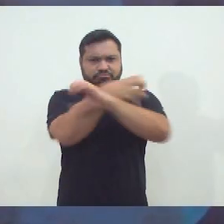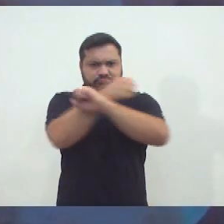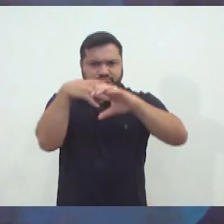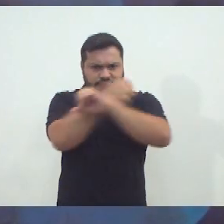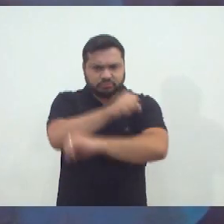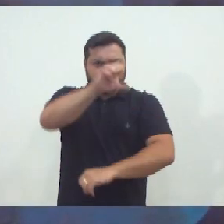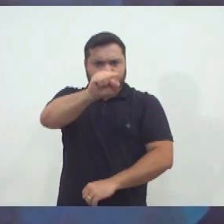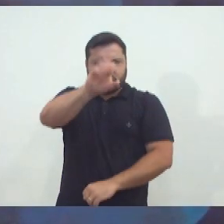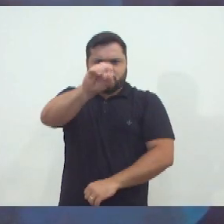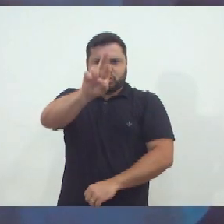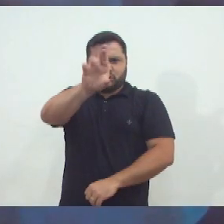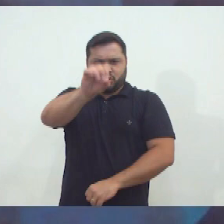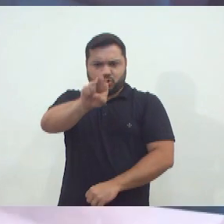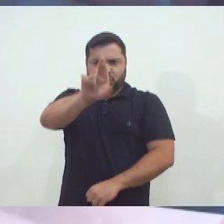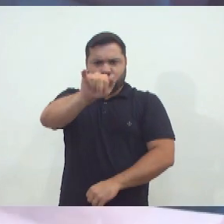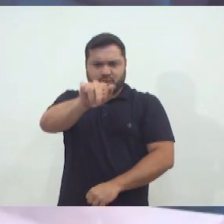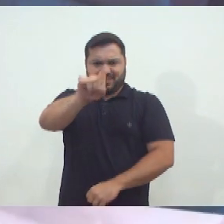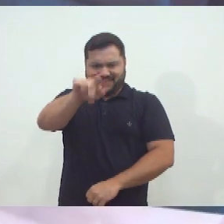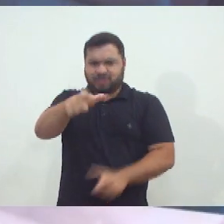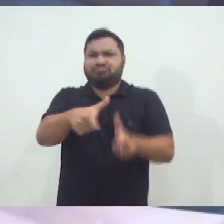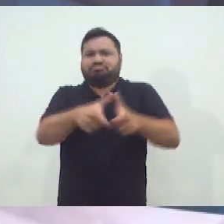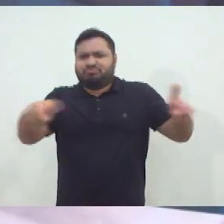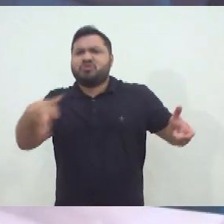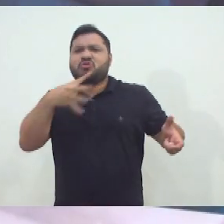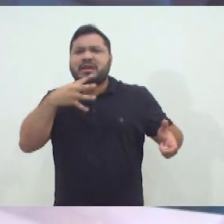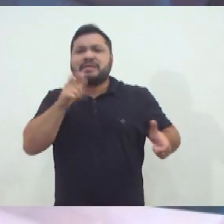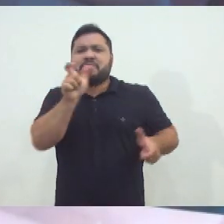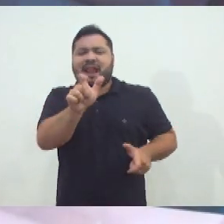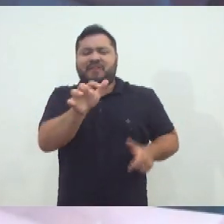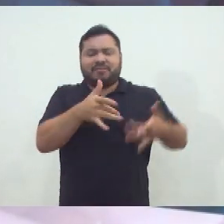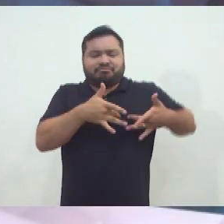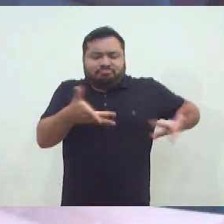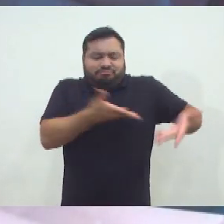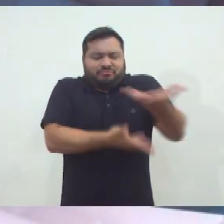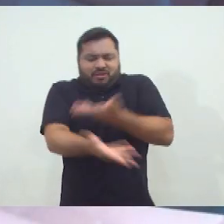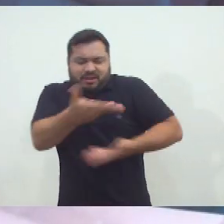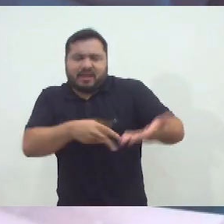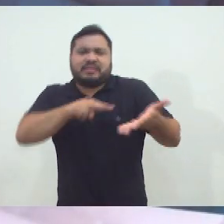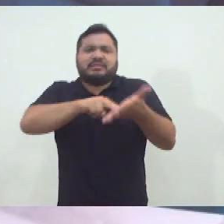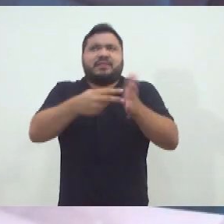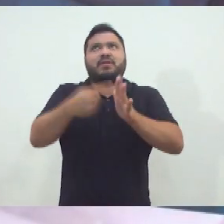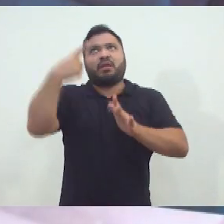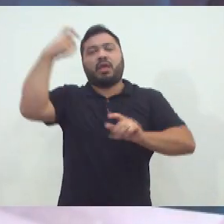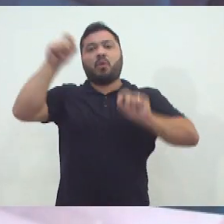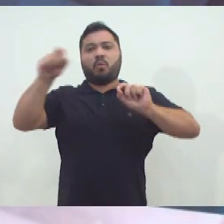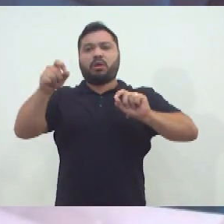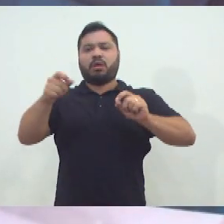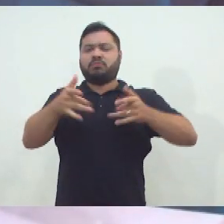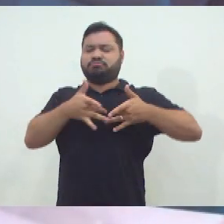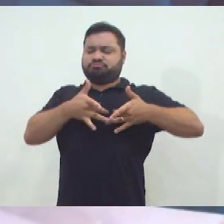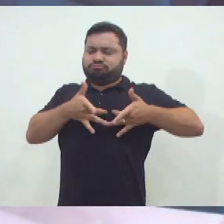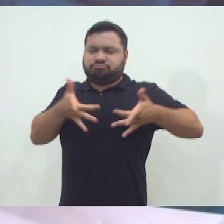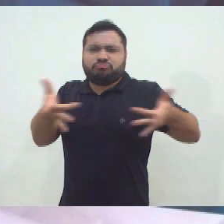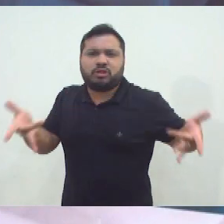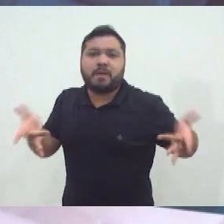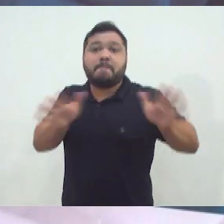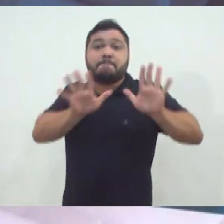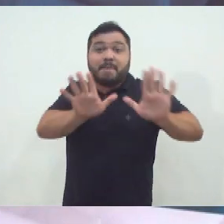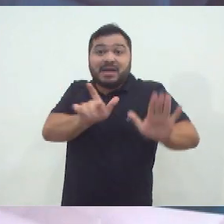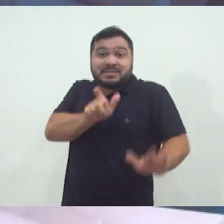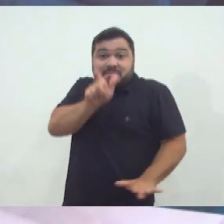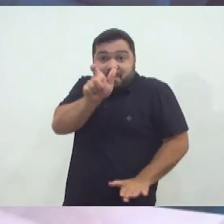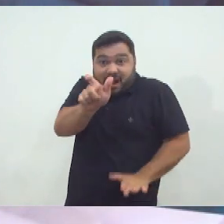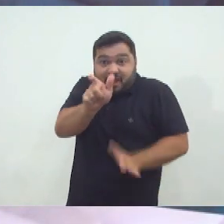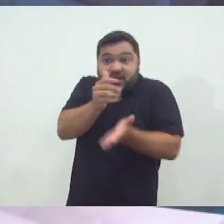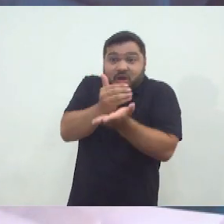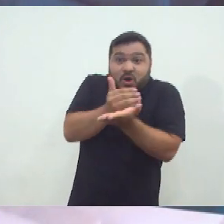Você sabe o que é sororidade? Todo mundo conhece fraternidade. Fraternidade é a ideia de solidariedade, mas